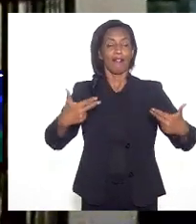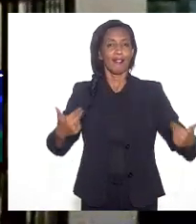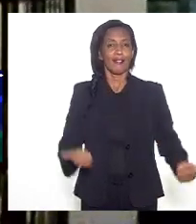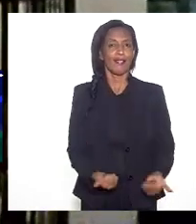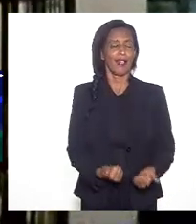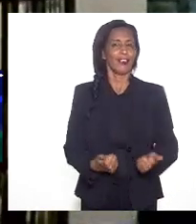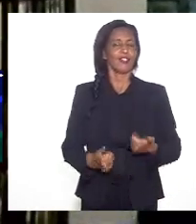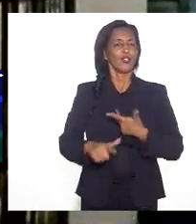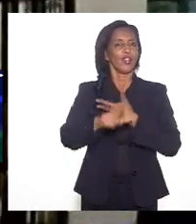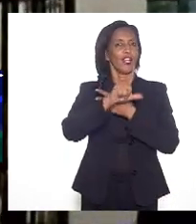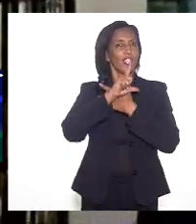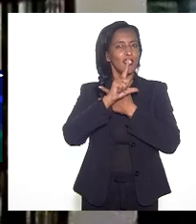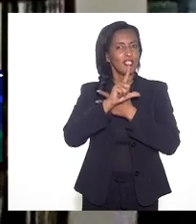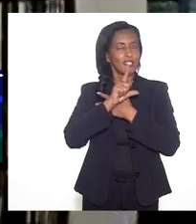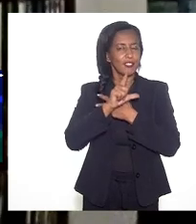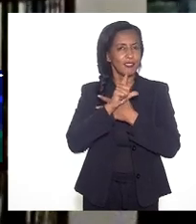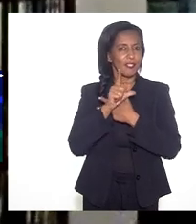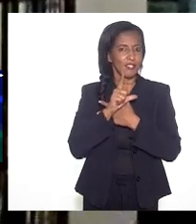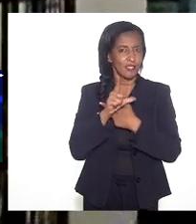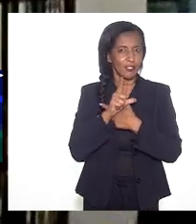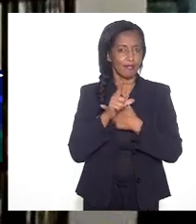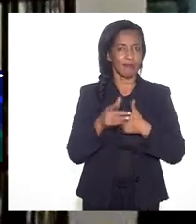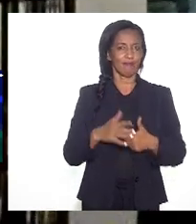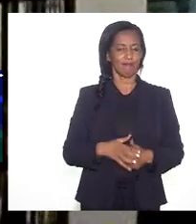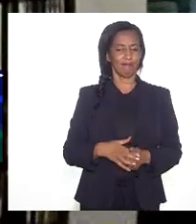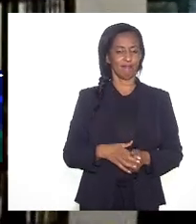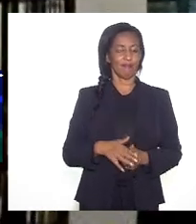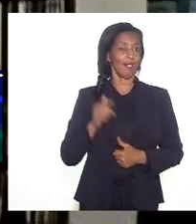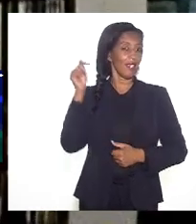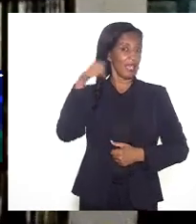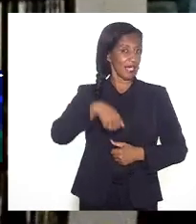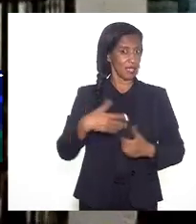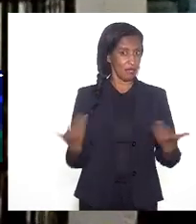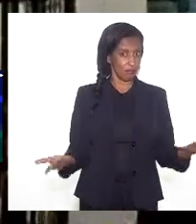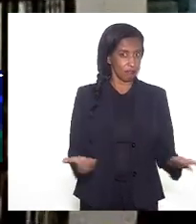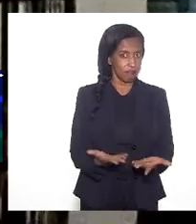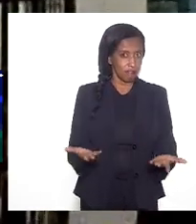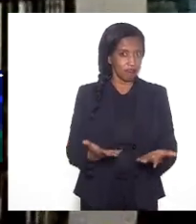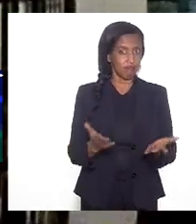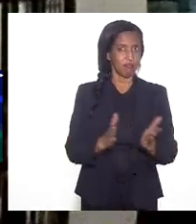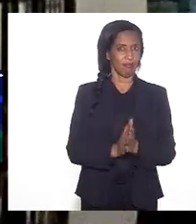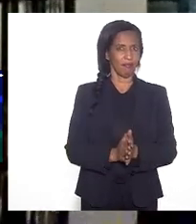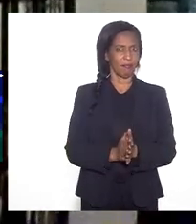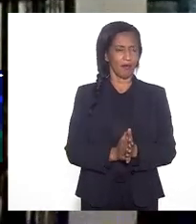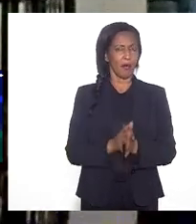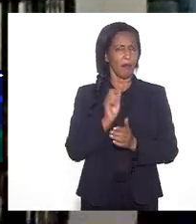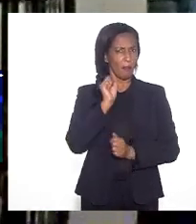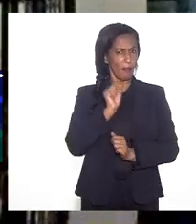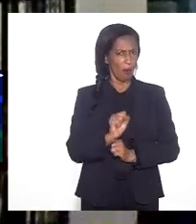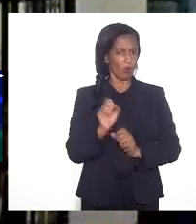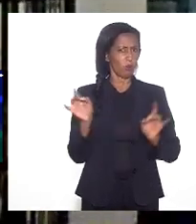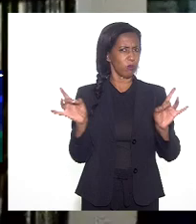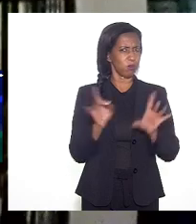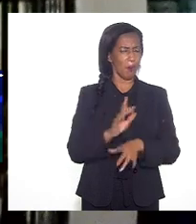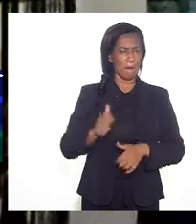do legislativo, esse atual, pode